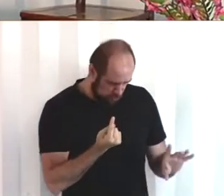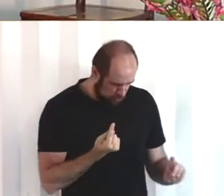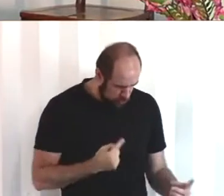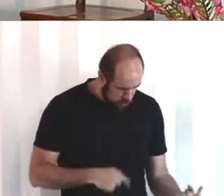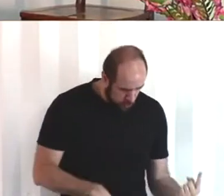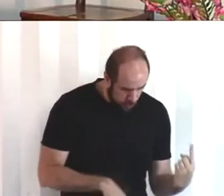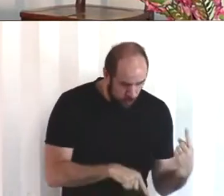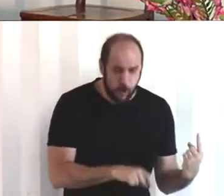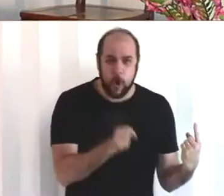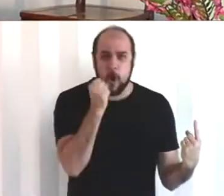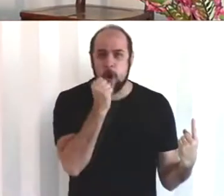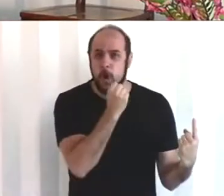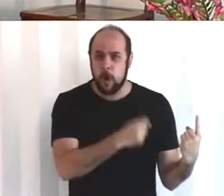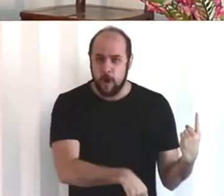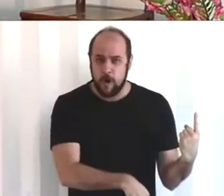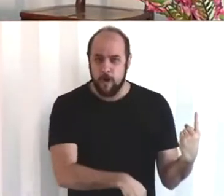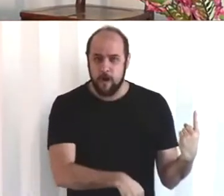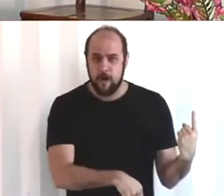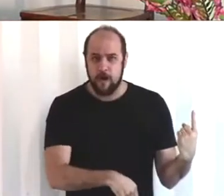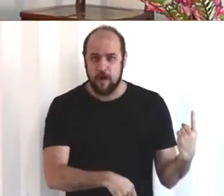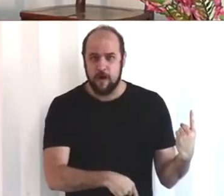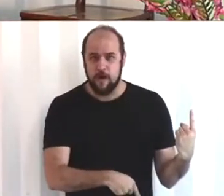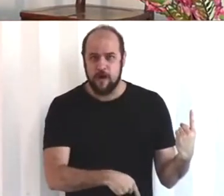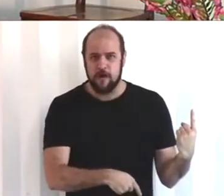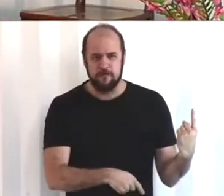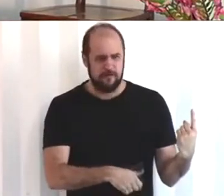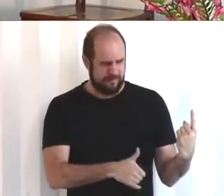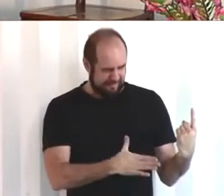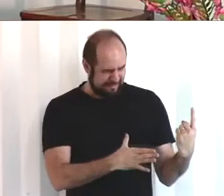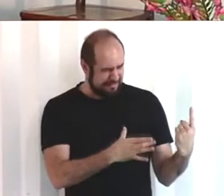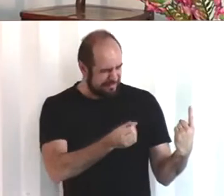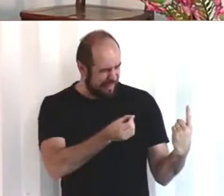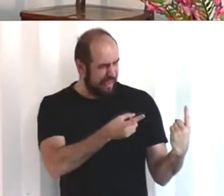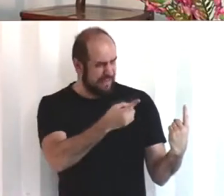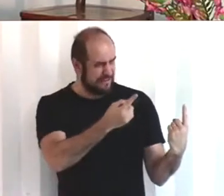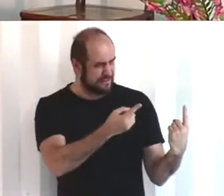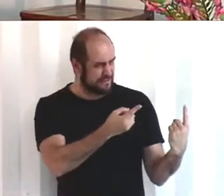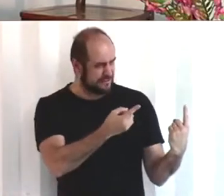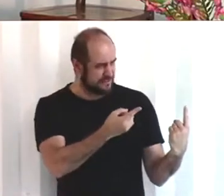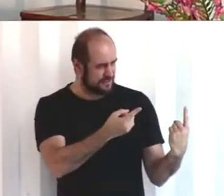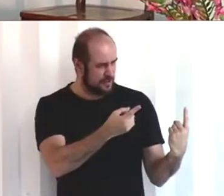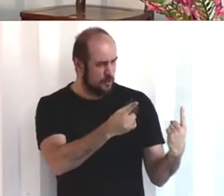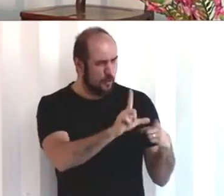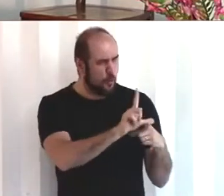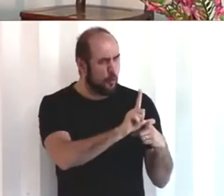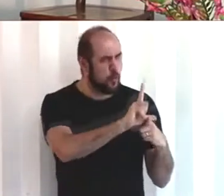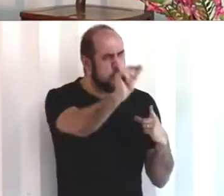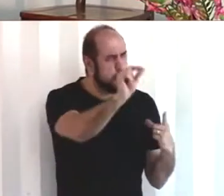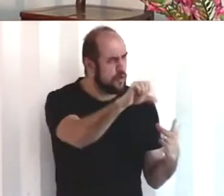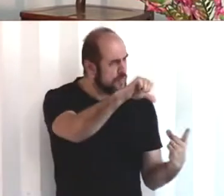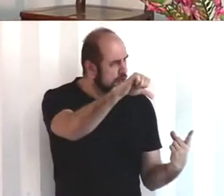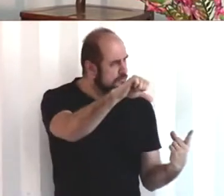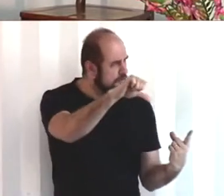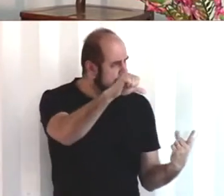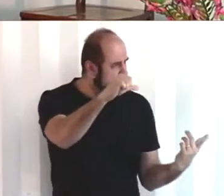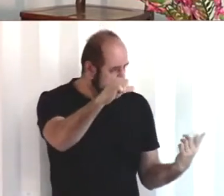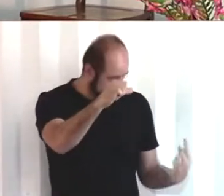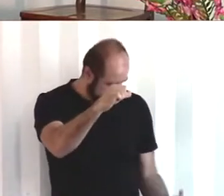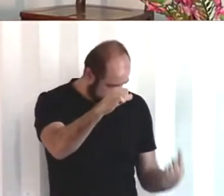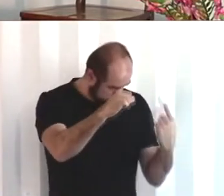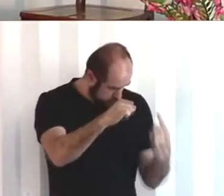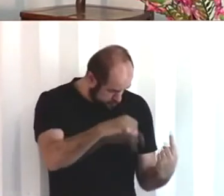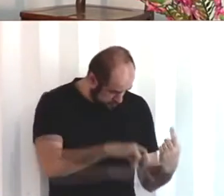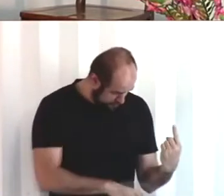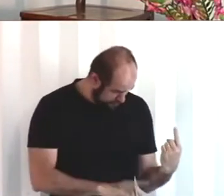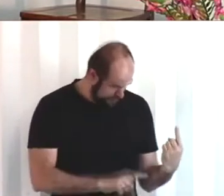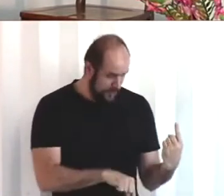estrangeiro? Antes mesmo ele diz: não eram 10 que foram curados? Onde estão os 9? Só você voltou